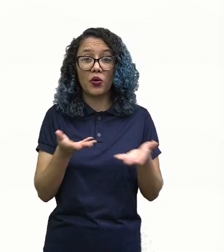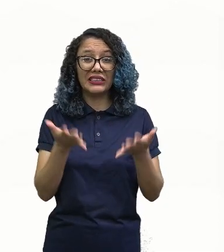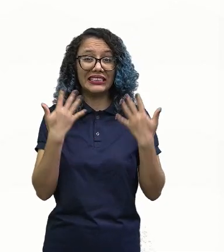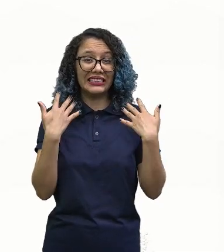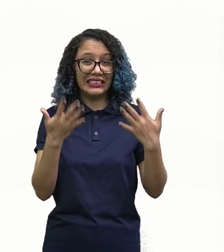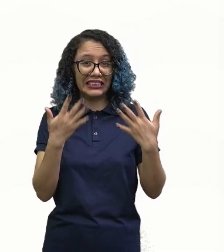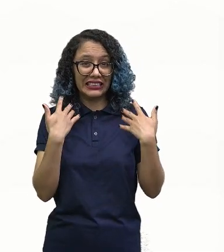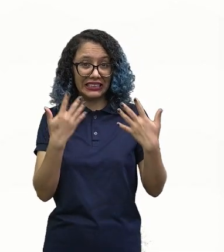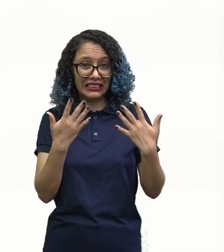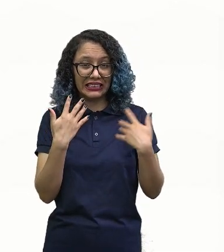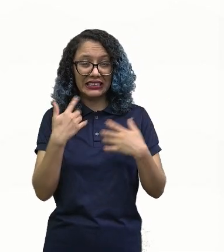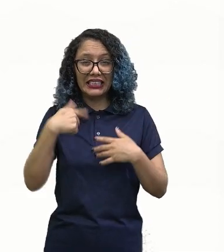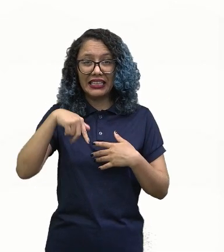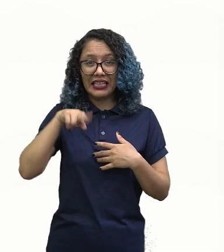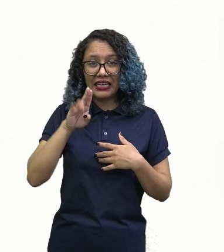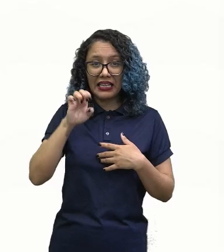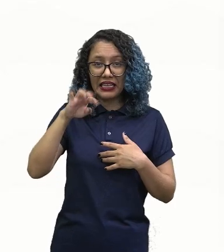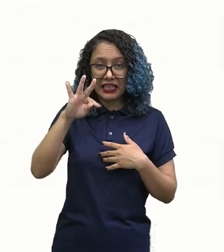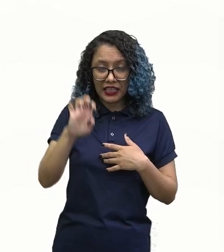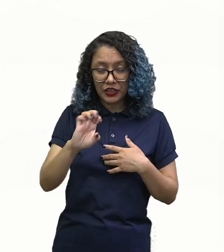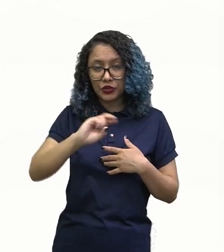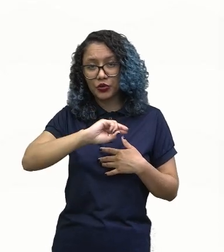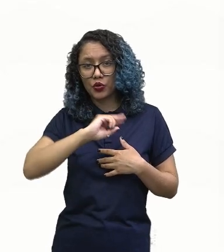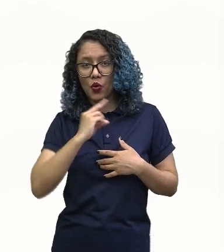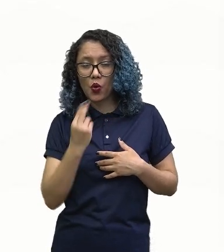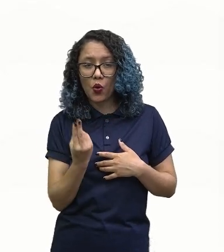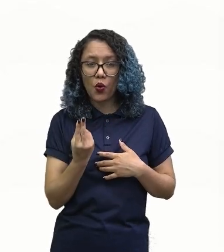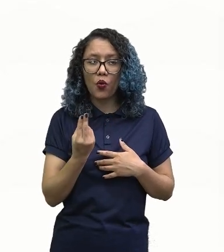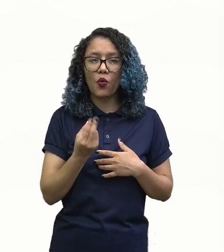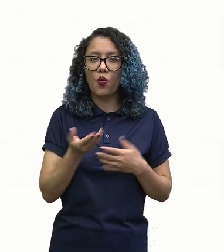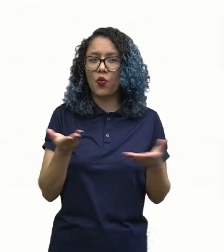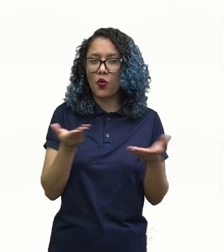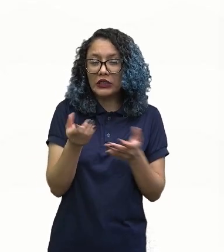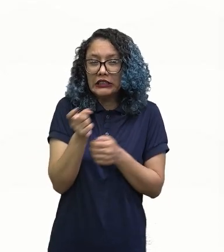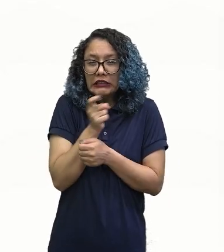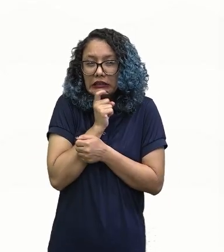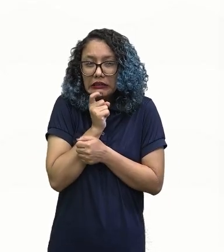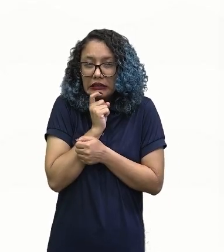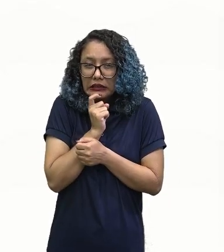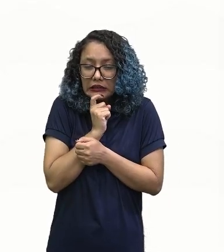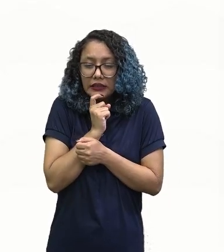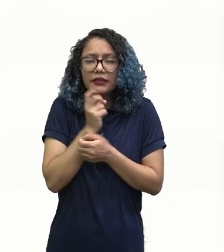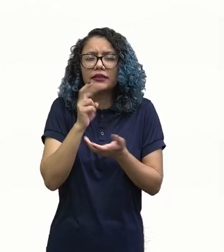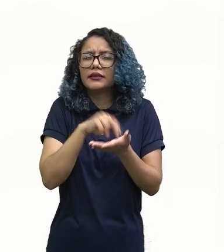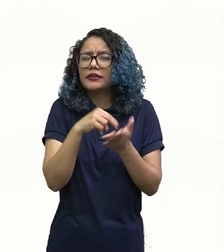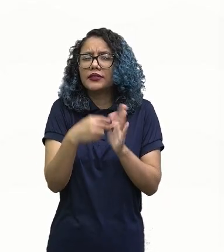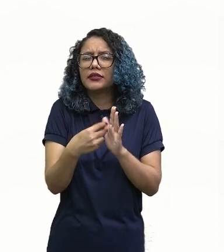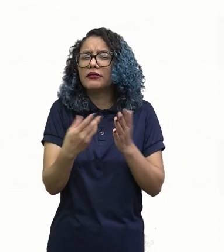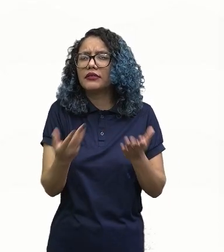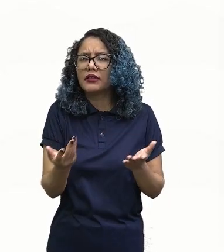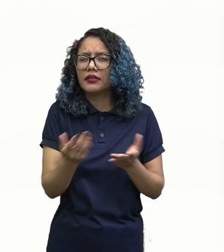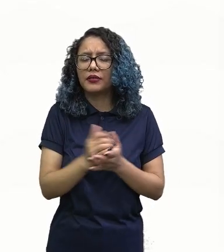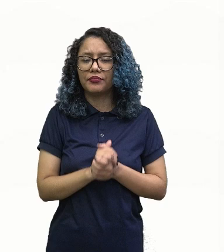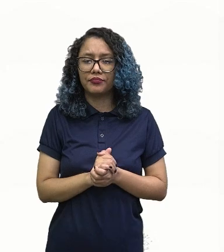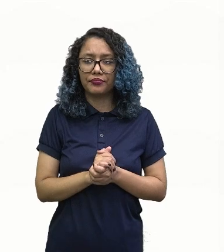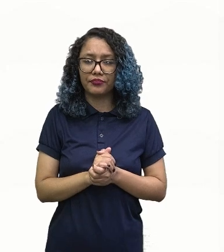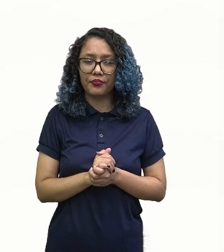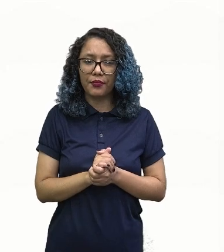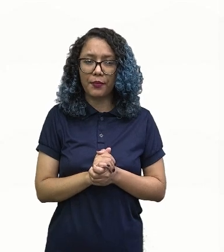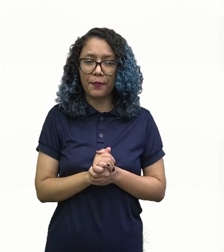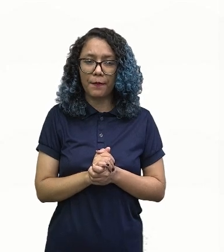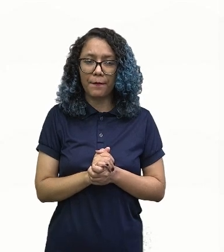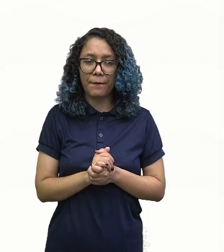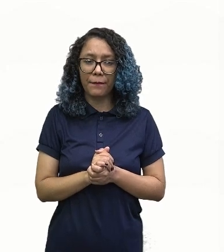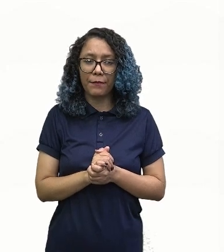muito quente. Ou então, hoje está muito frio. Significa dizer o quê? Em outras